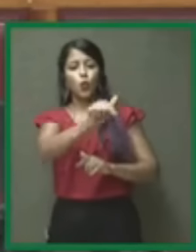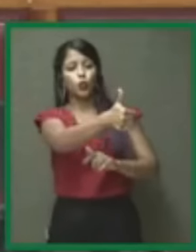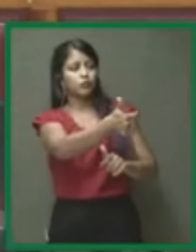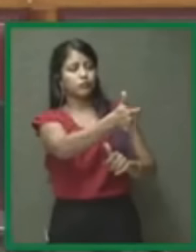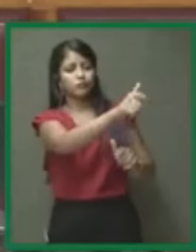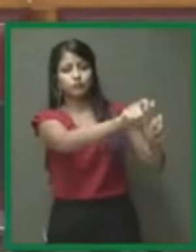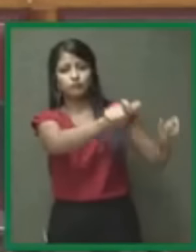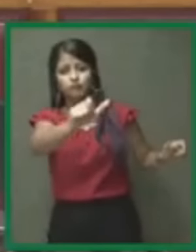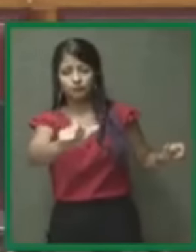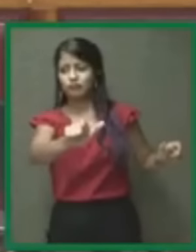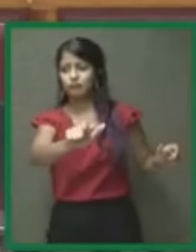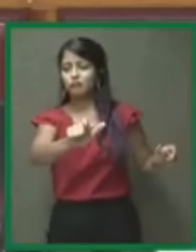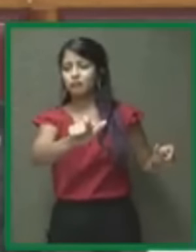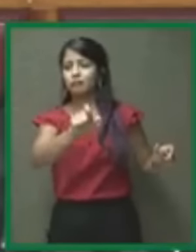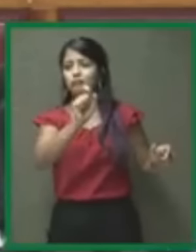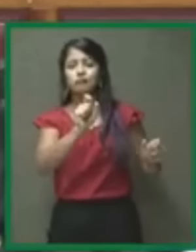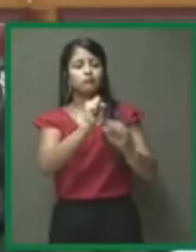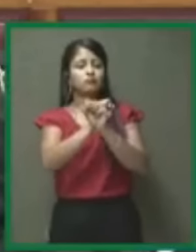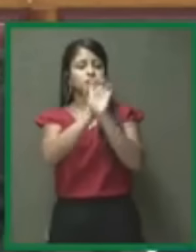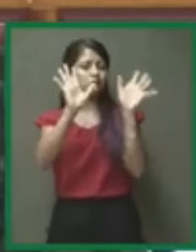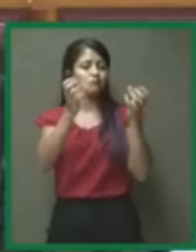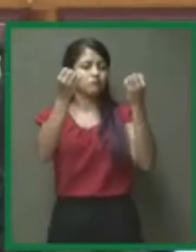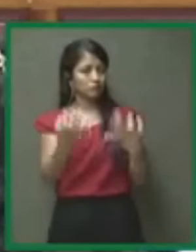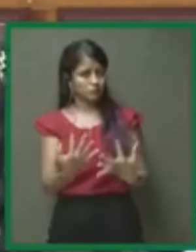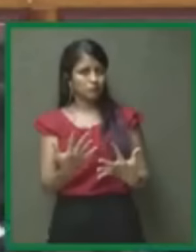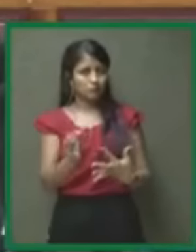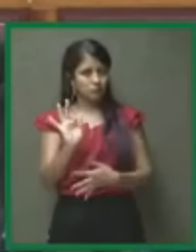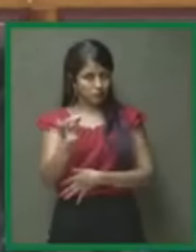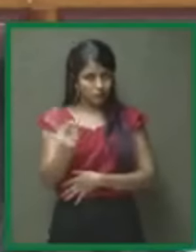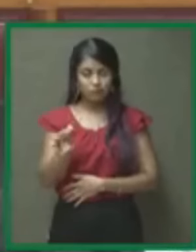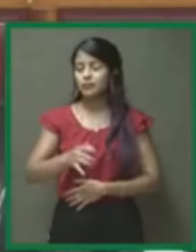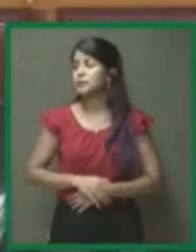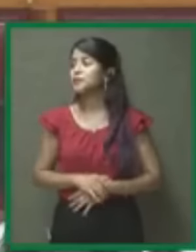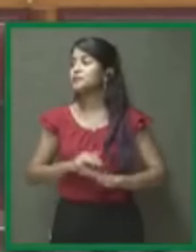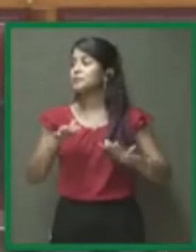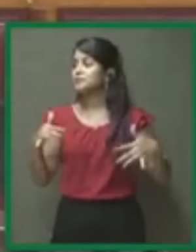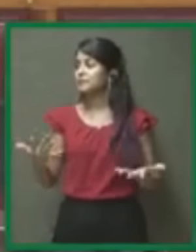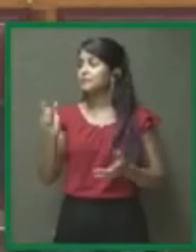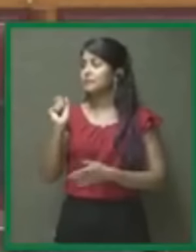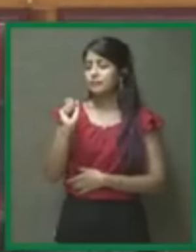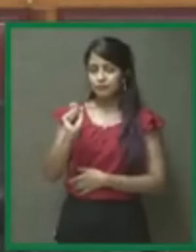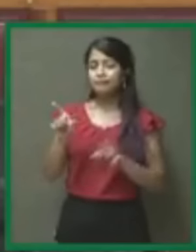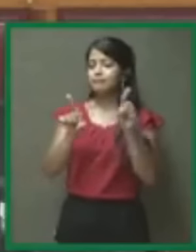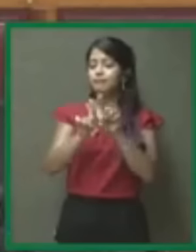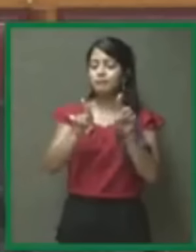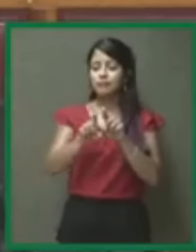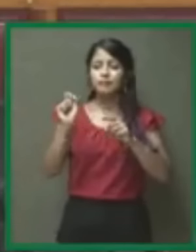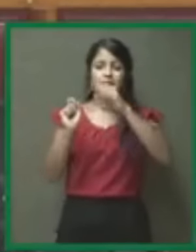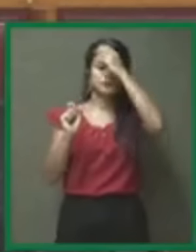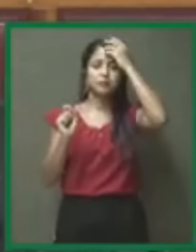para fazer os esclarecimentos pertinentes. E, além